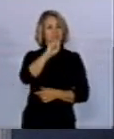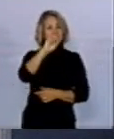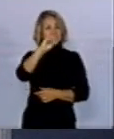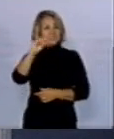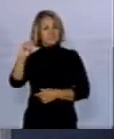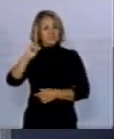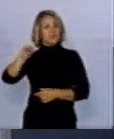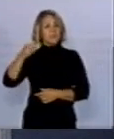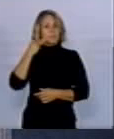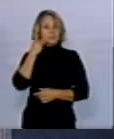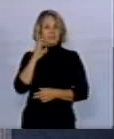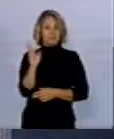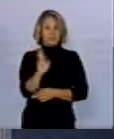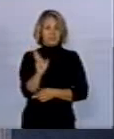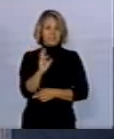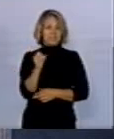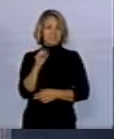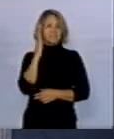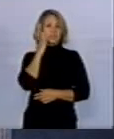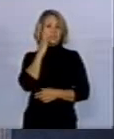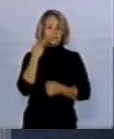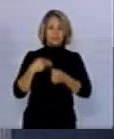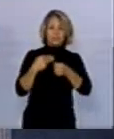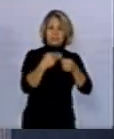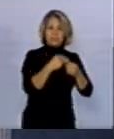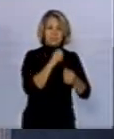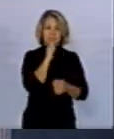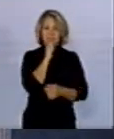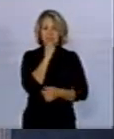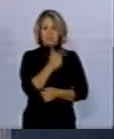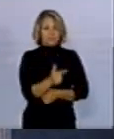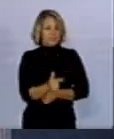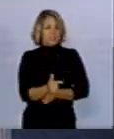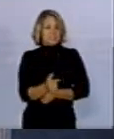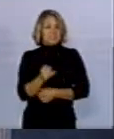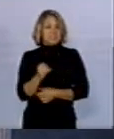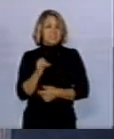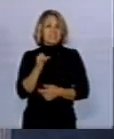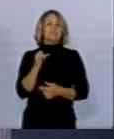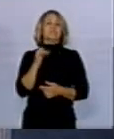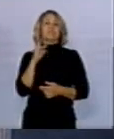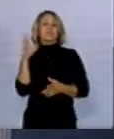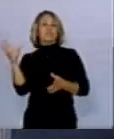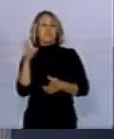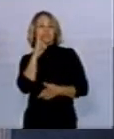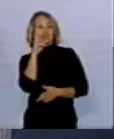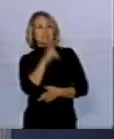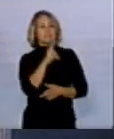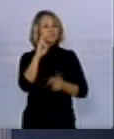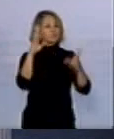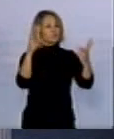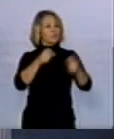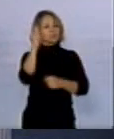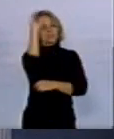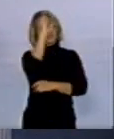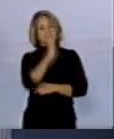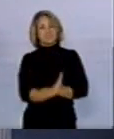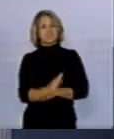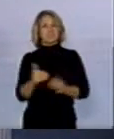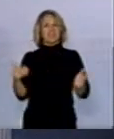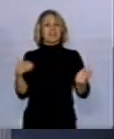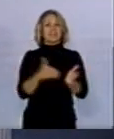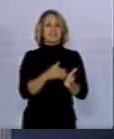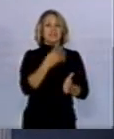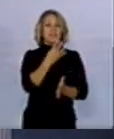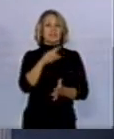de reais, se considerarmos apenas os municípios hoje não atendidos. Se considerarmos todo o Brasil, até 4,8 bilhões de reais por ano